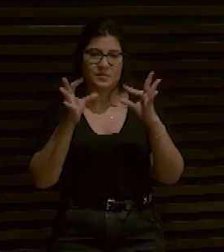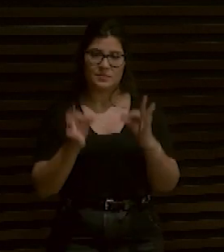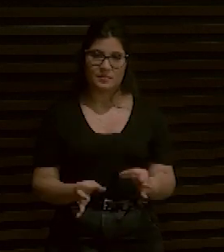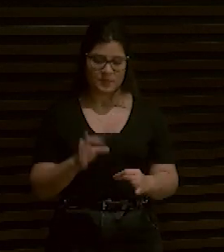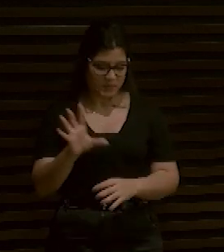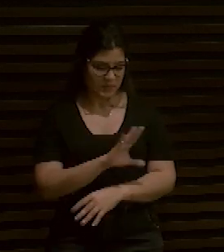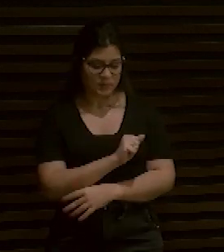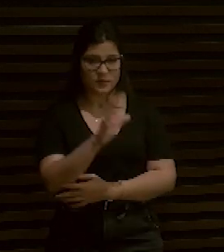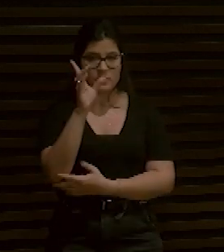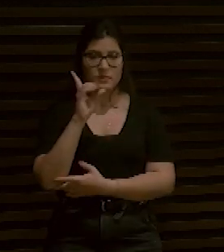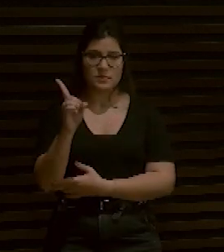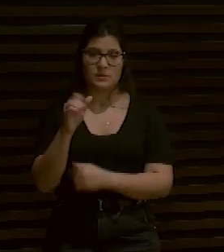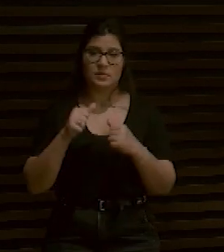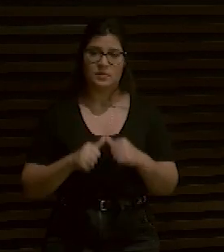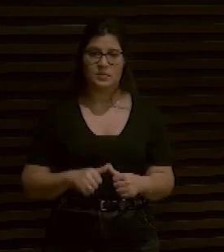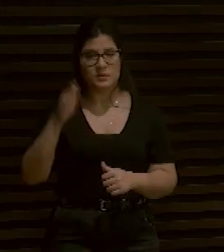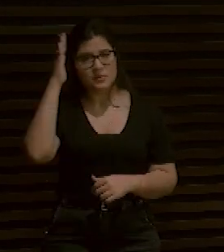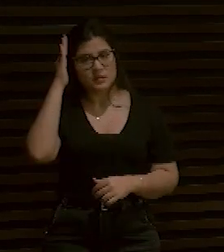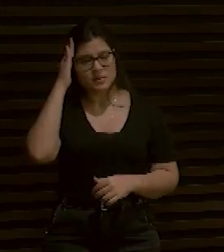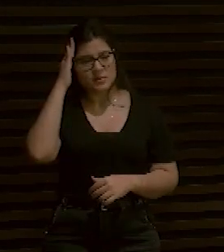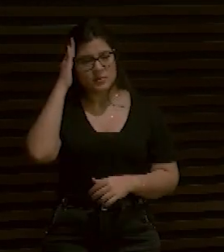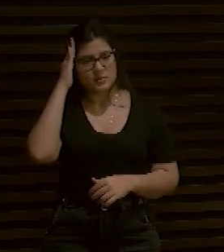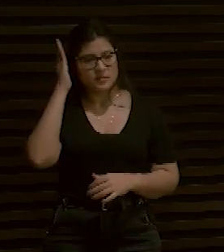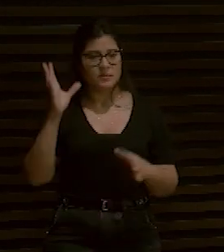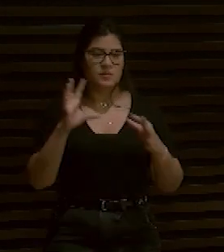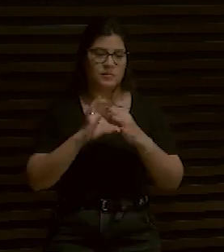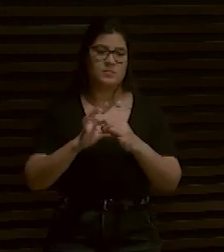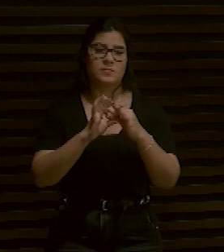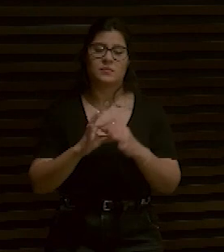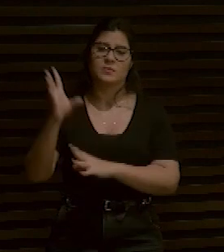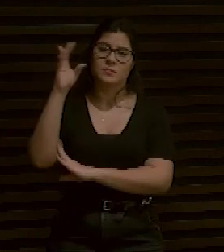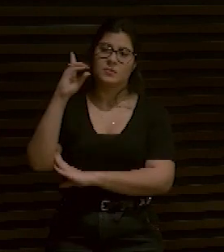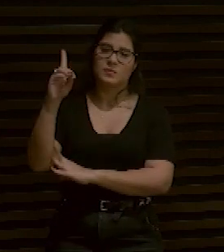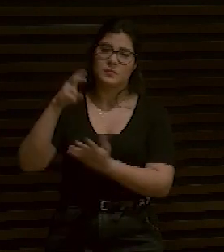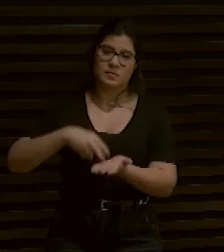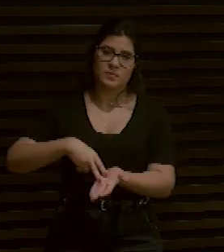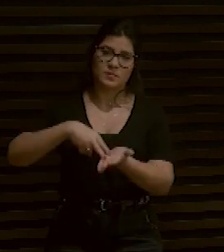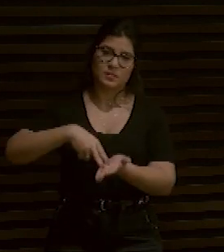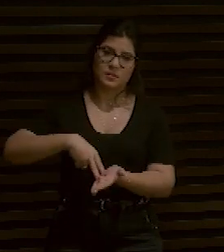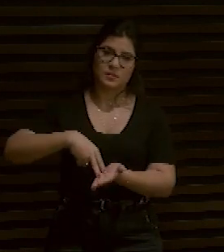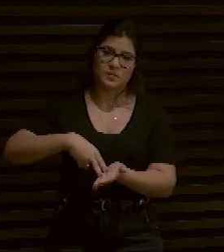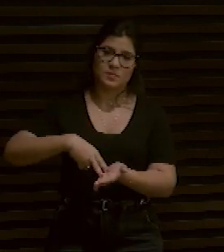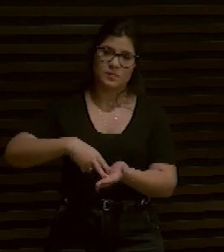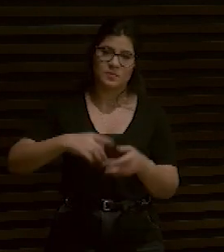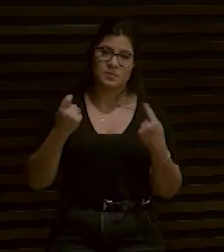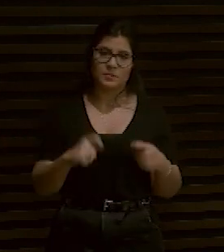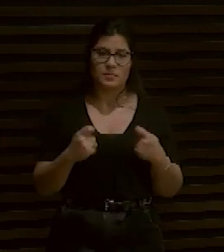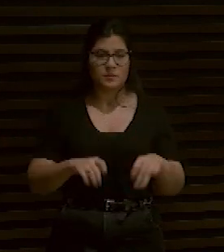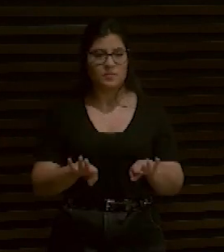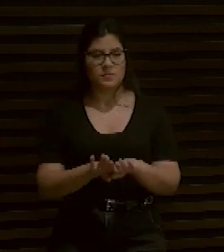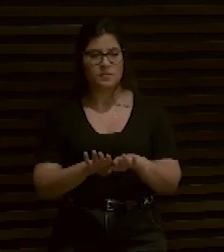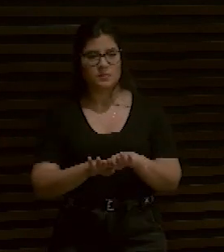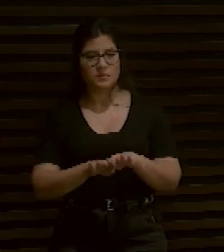Deus. Nisto sabemos que estamos nele. Aquele que diz que permanece nele, esse deve também andar como ele